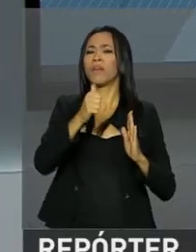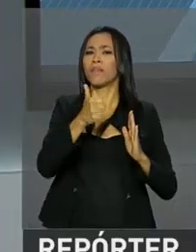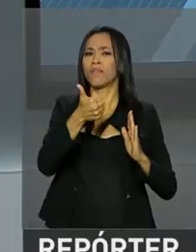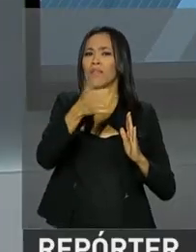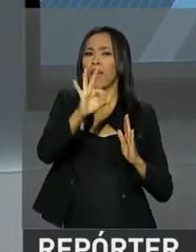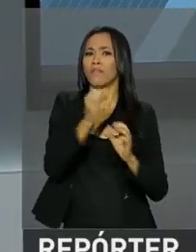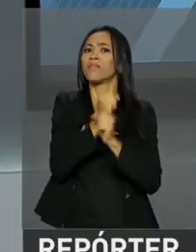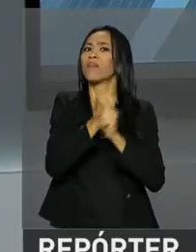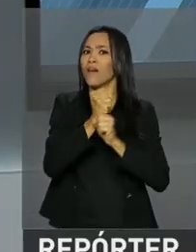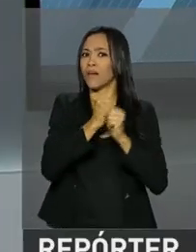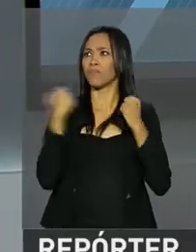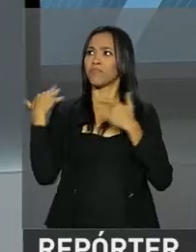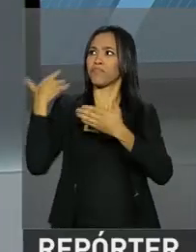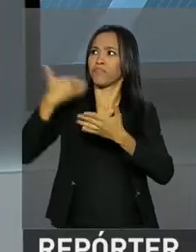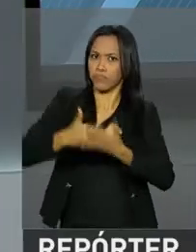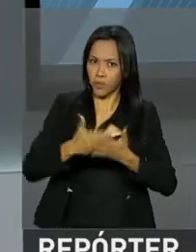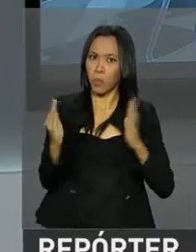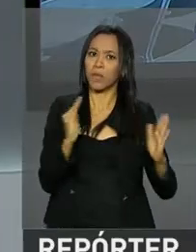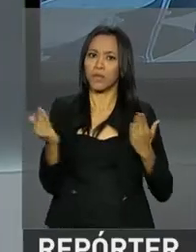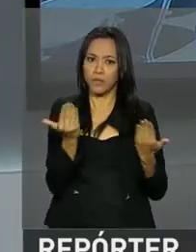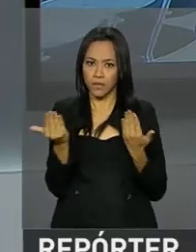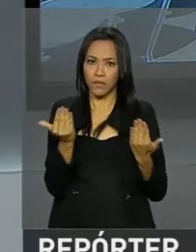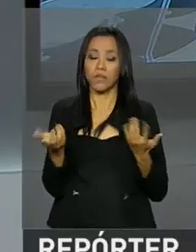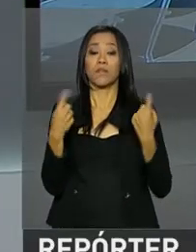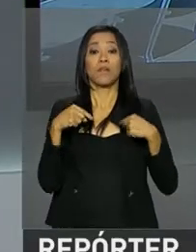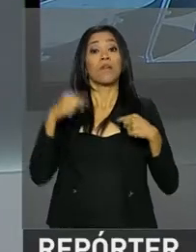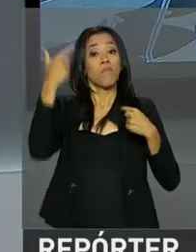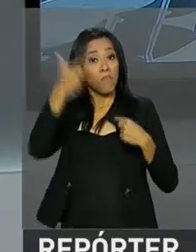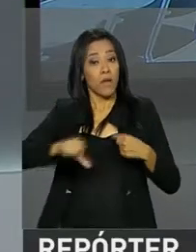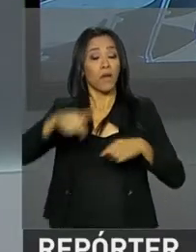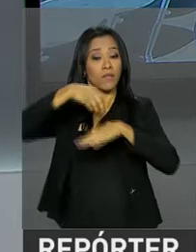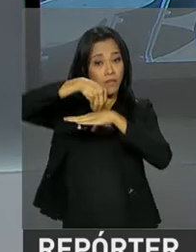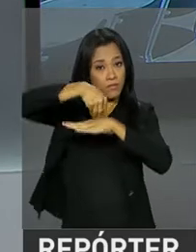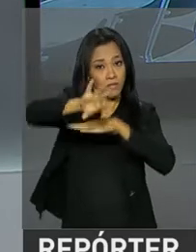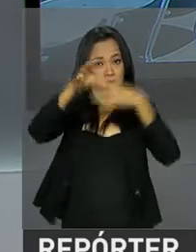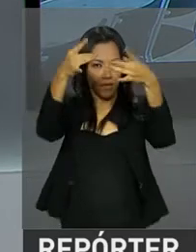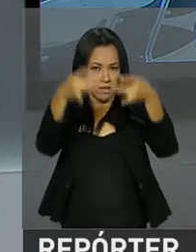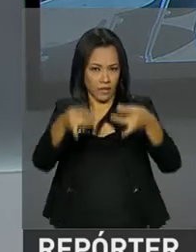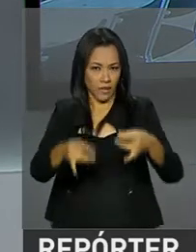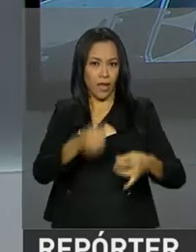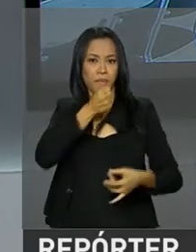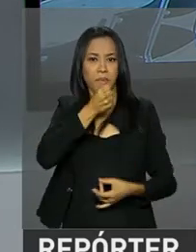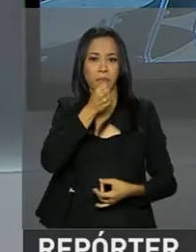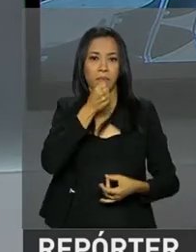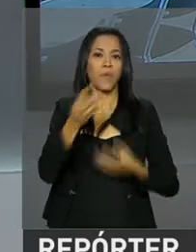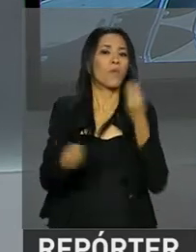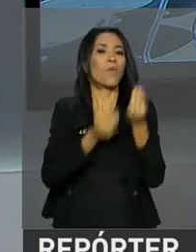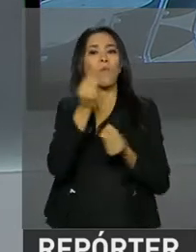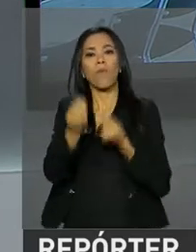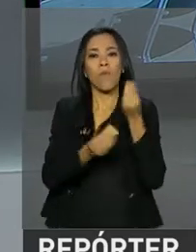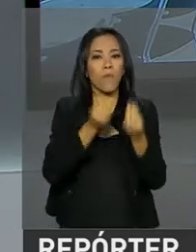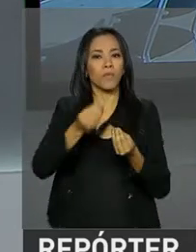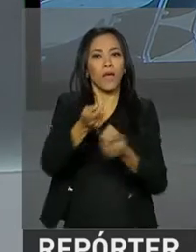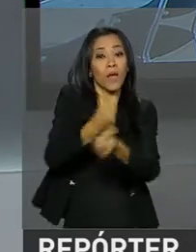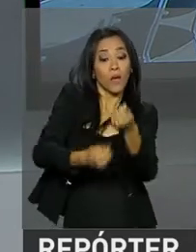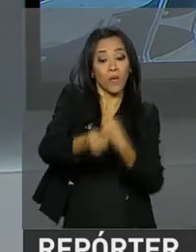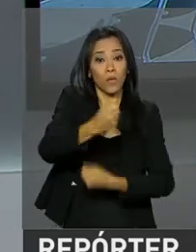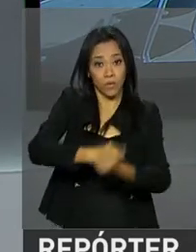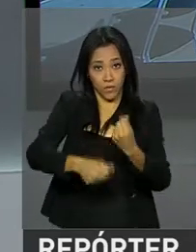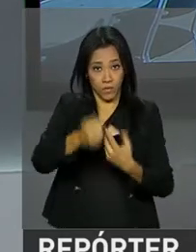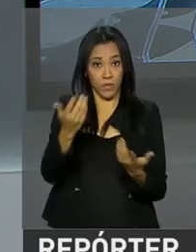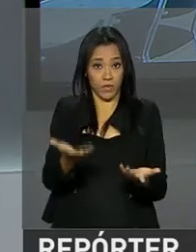então conversar com o repórter joão pedro neto que traz outros detalhes sobre índices da economia para a gente agora